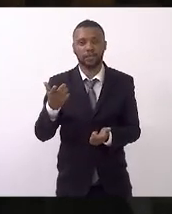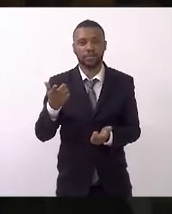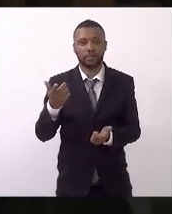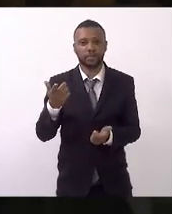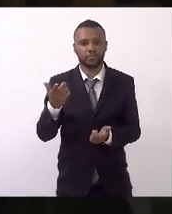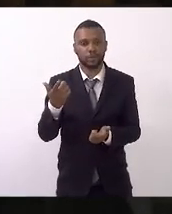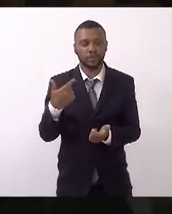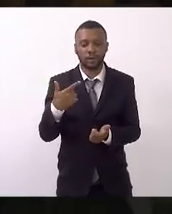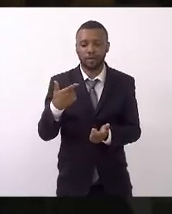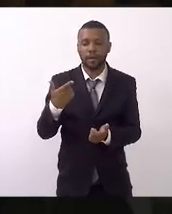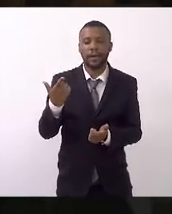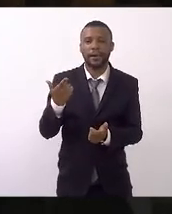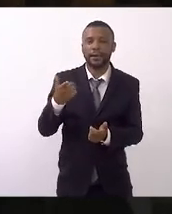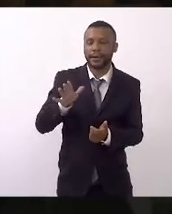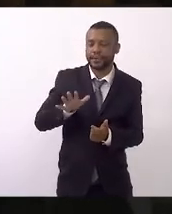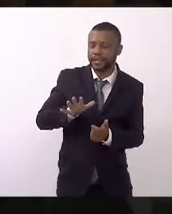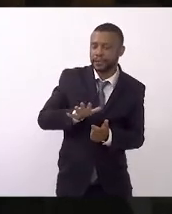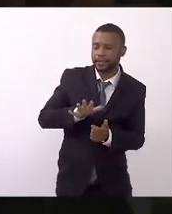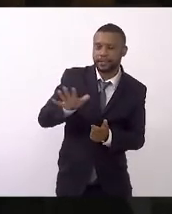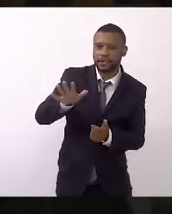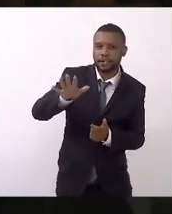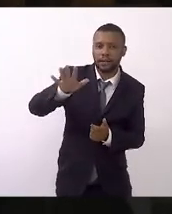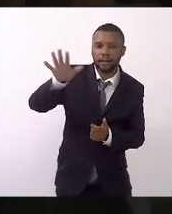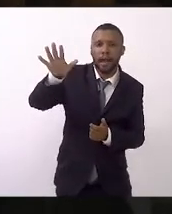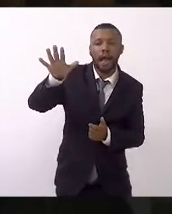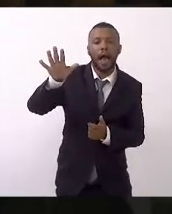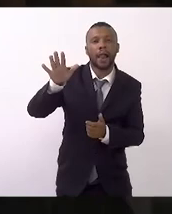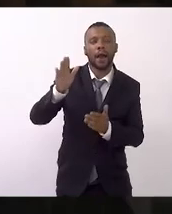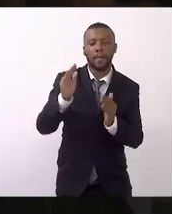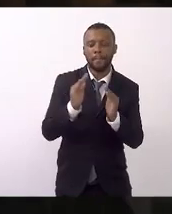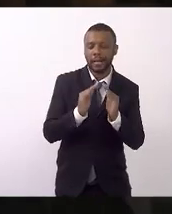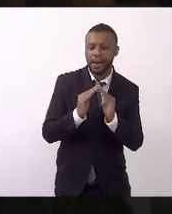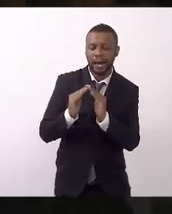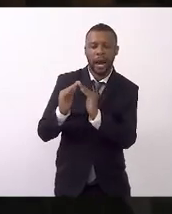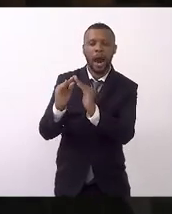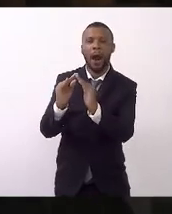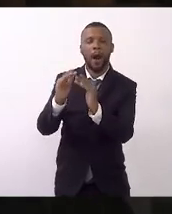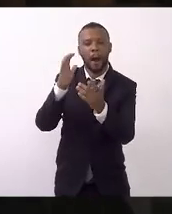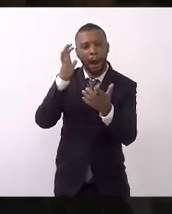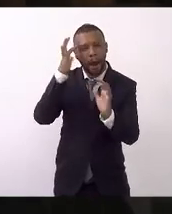Essas encostas ocupadas com imóveis precários,